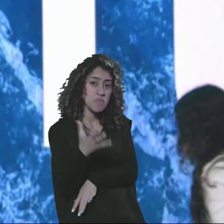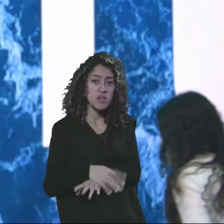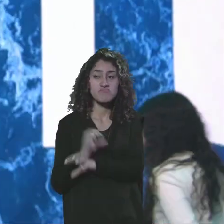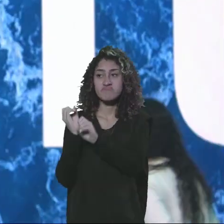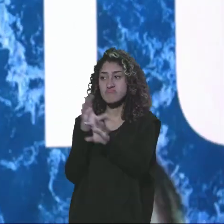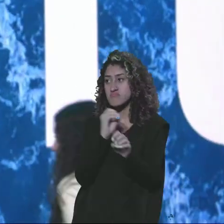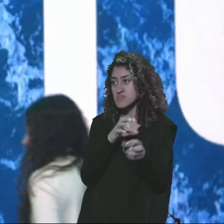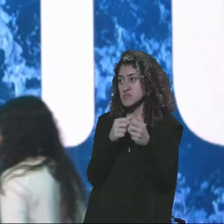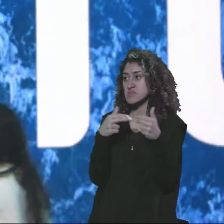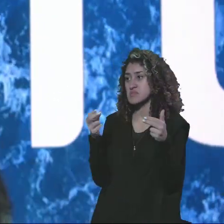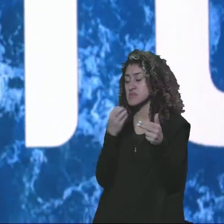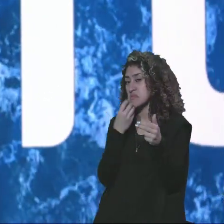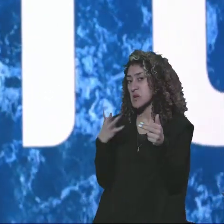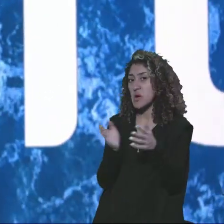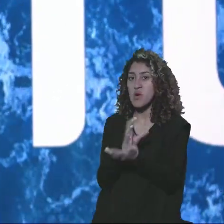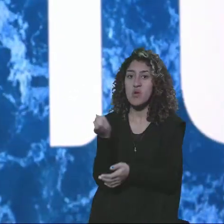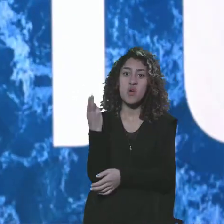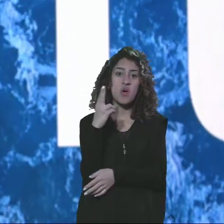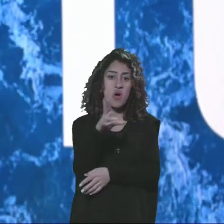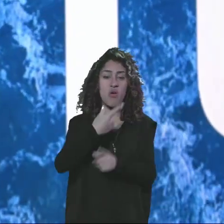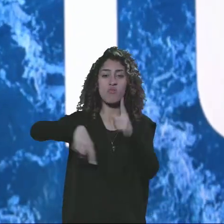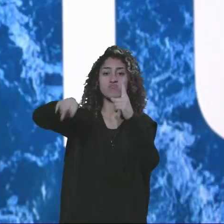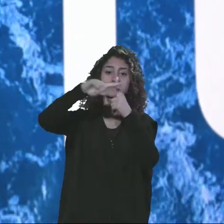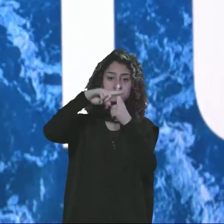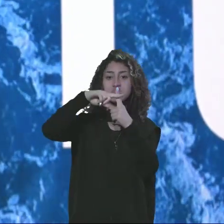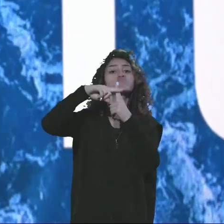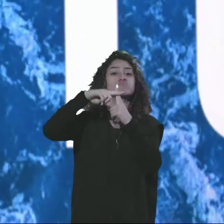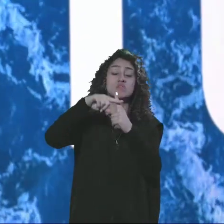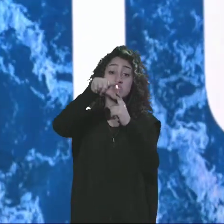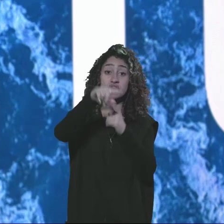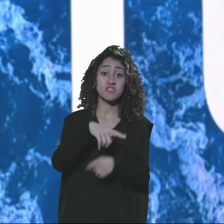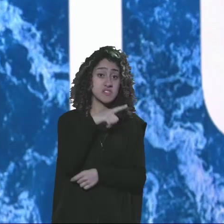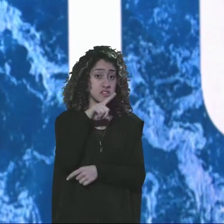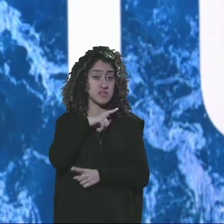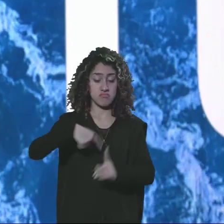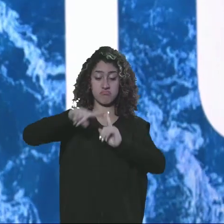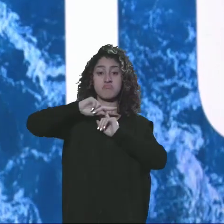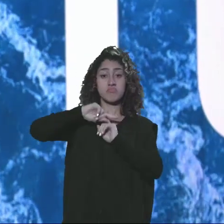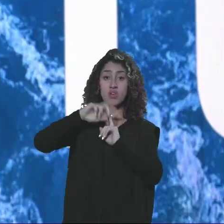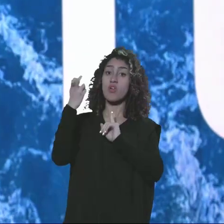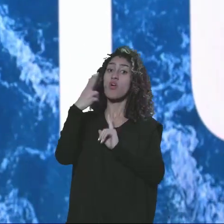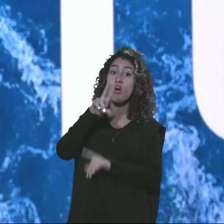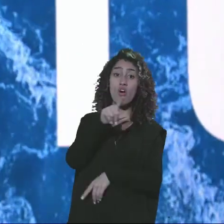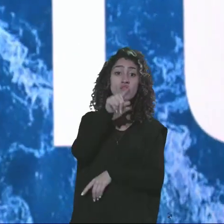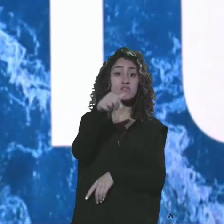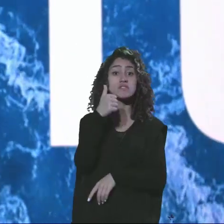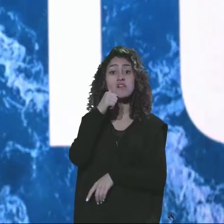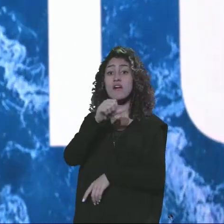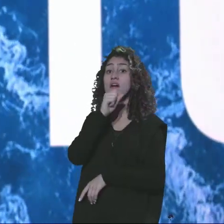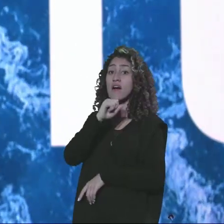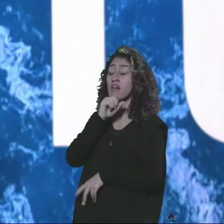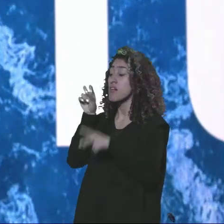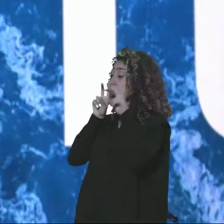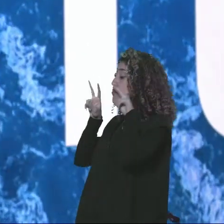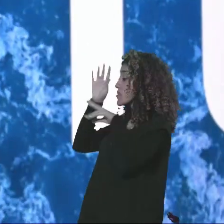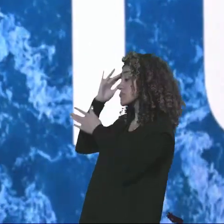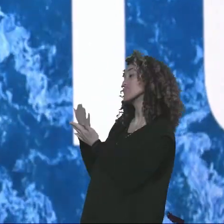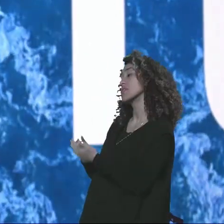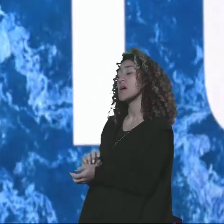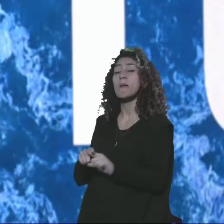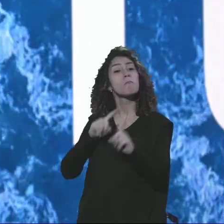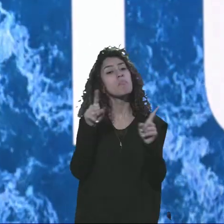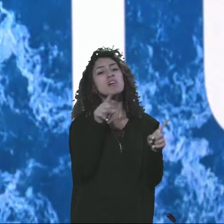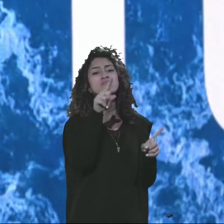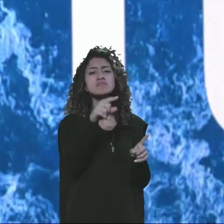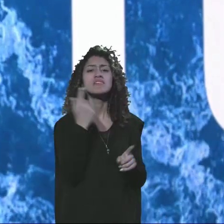que está no crucifixo que você carrega no seu peito, você viu a sua avó crendo em Jesus, mas você não